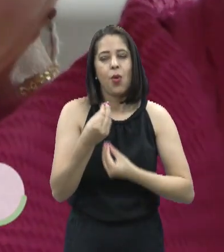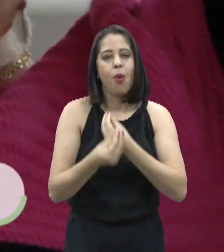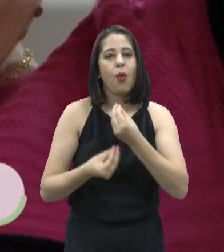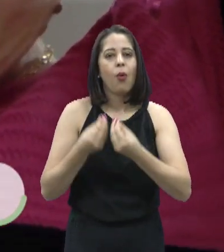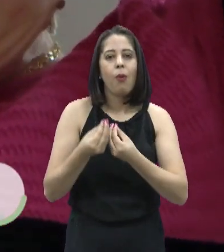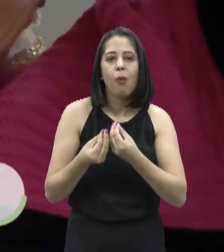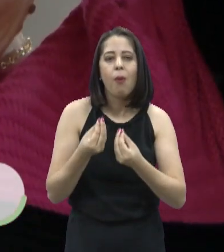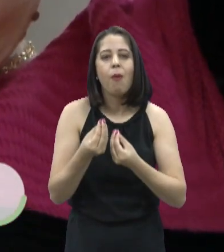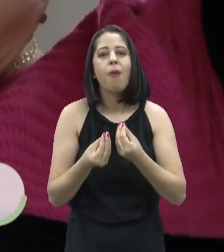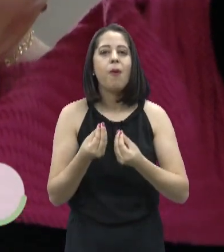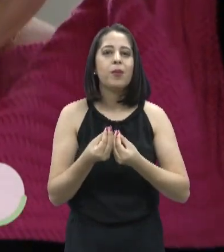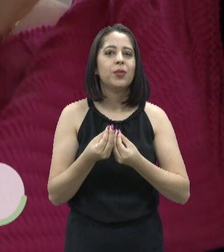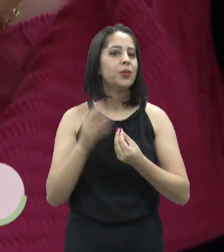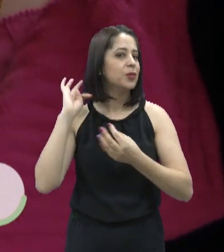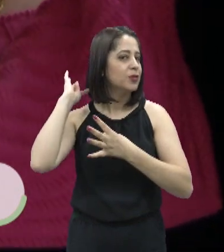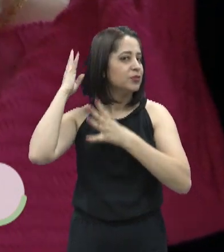novos